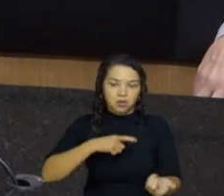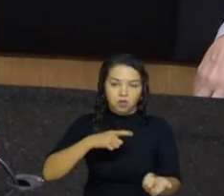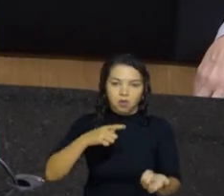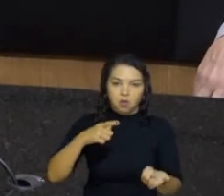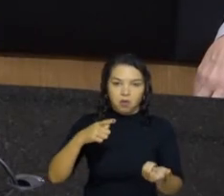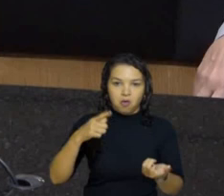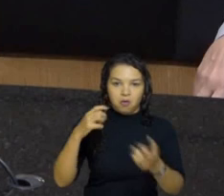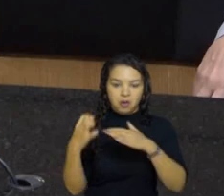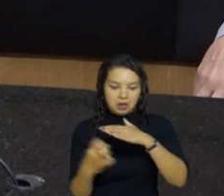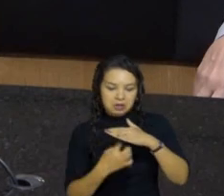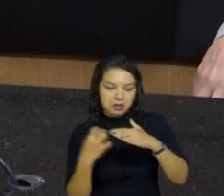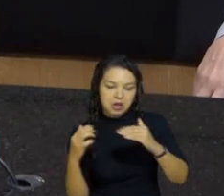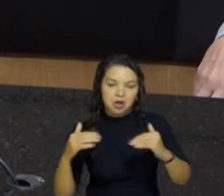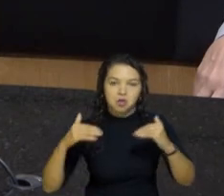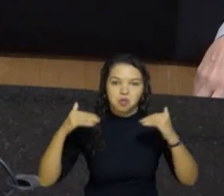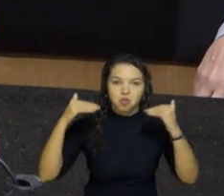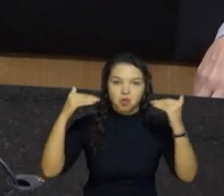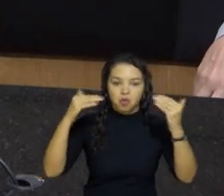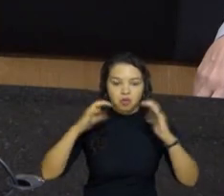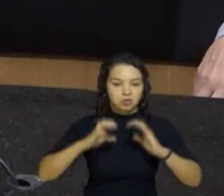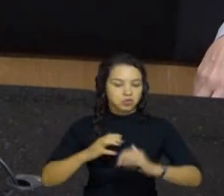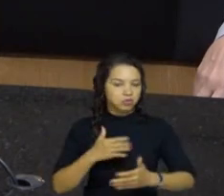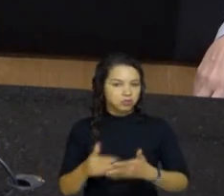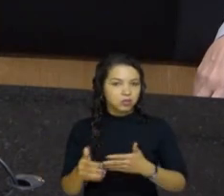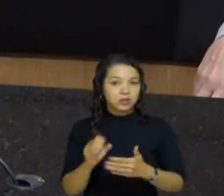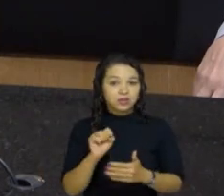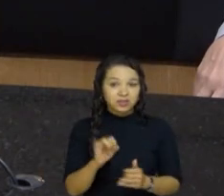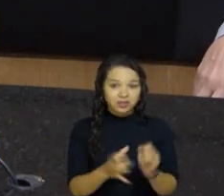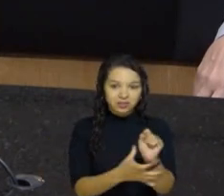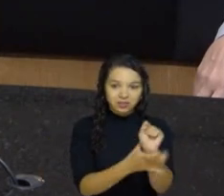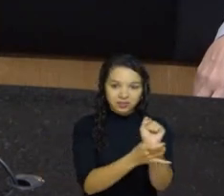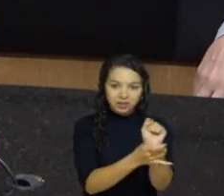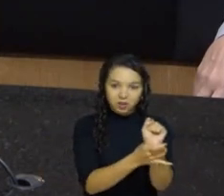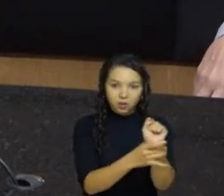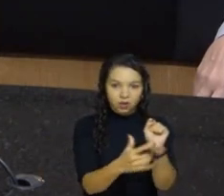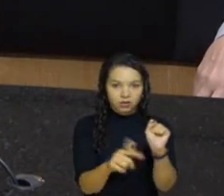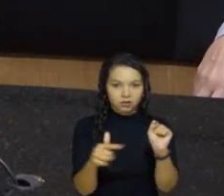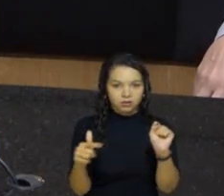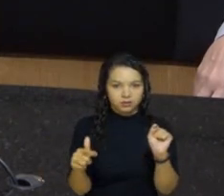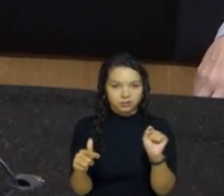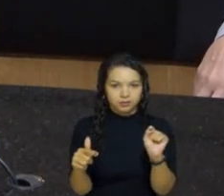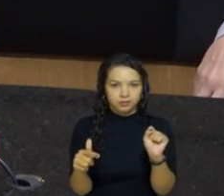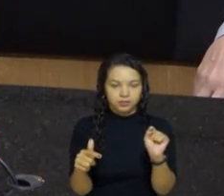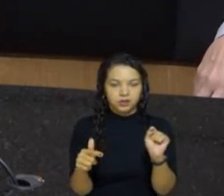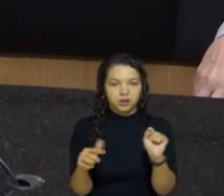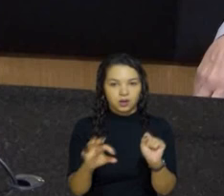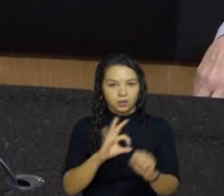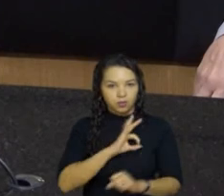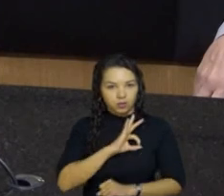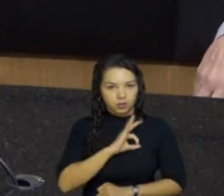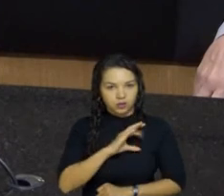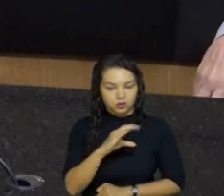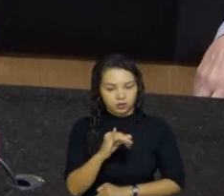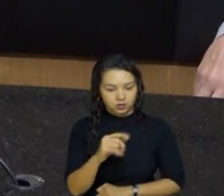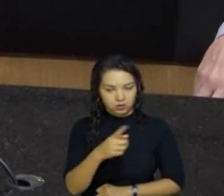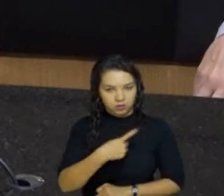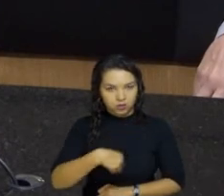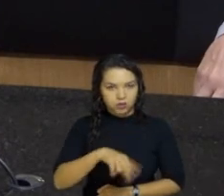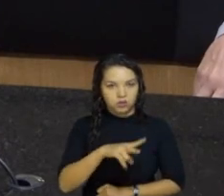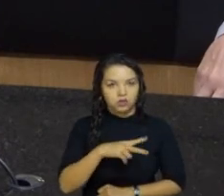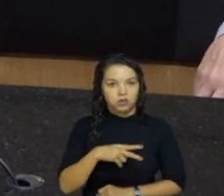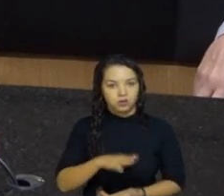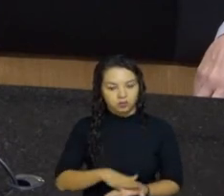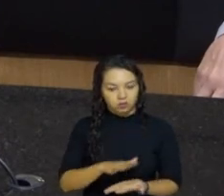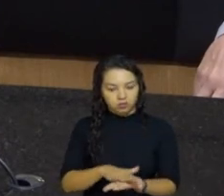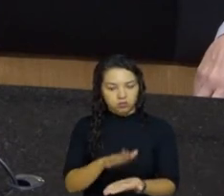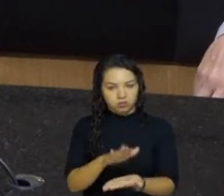um cidadão que for, se não vier acompanhado de segurança. E a Polícia Civil merece aqui o nosso reconhecimento, o nosso aplauso,